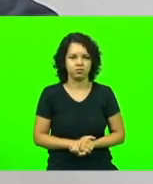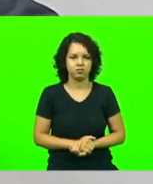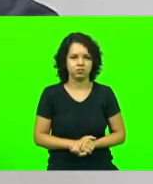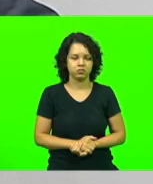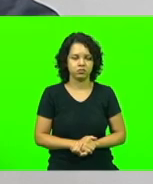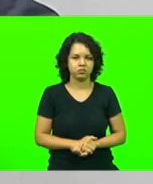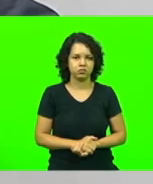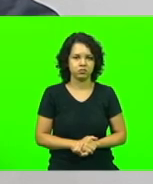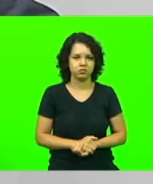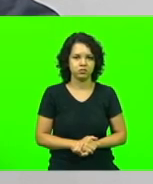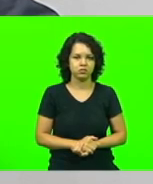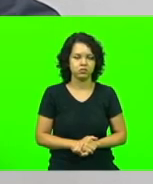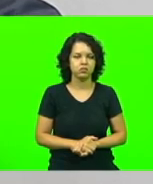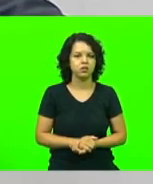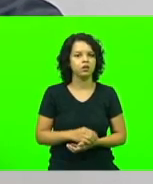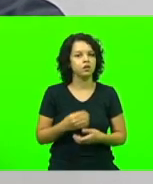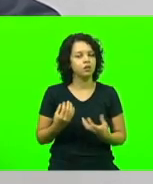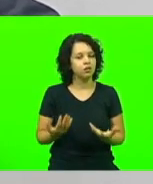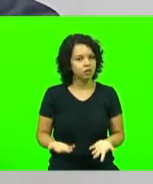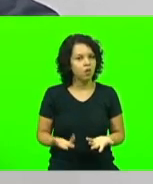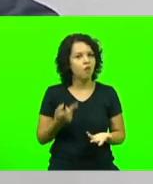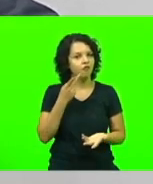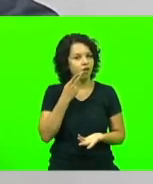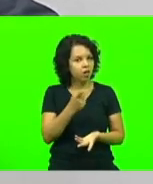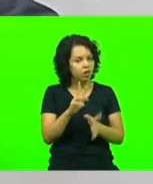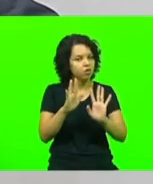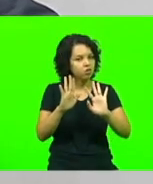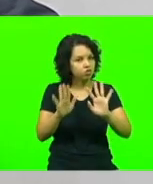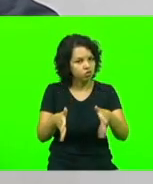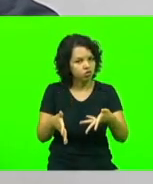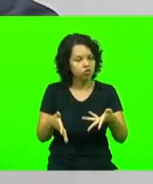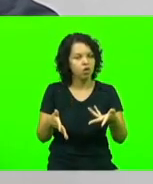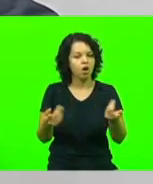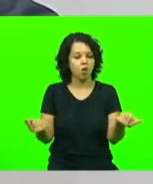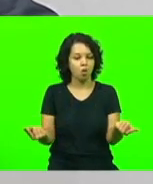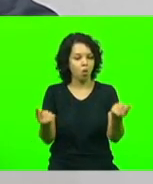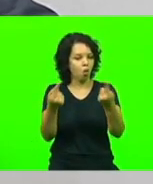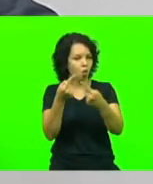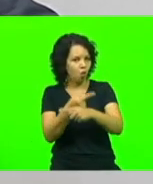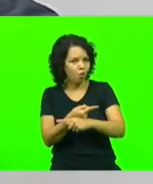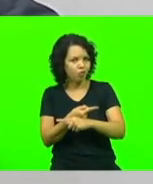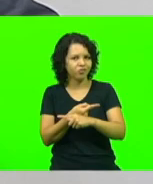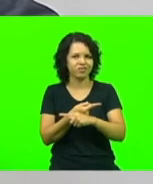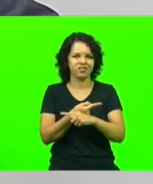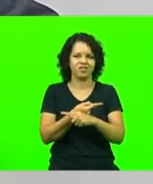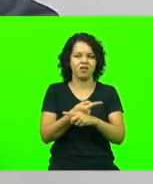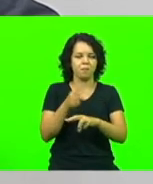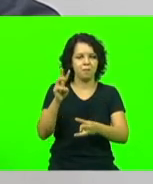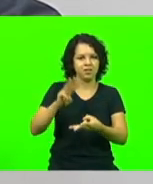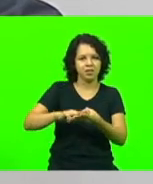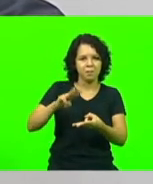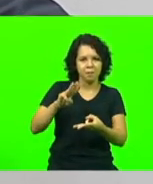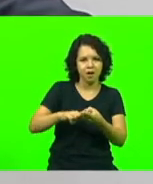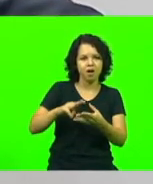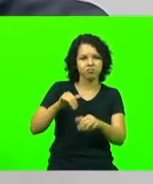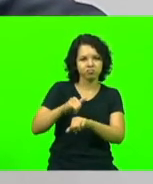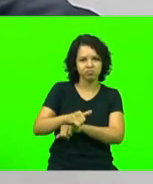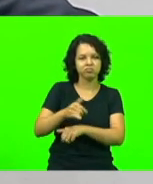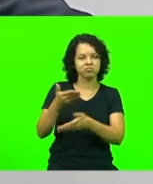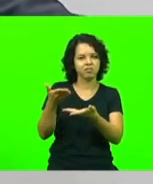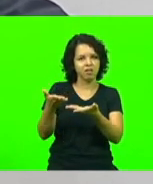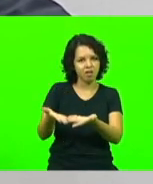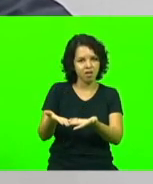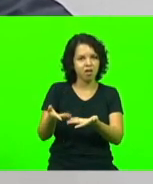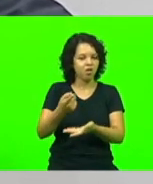Né? Então, como eu disse, contrariando essa matemática que é pregada por uns e outros aqui dentro, aqui, nós vamos continuar firmes em